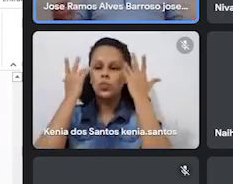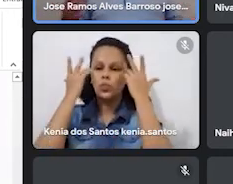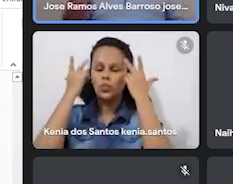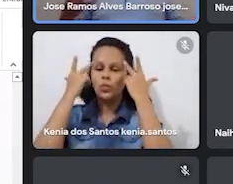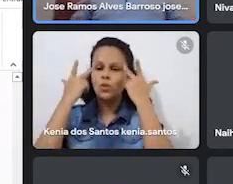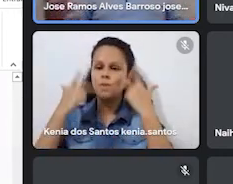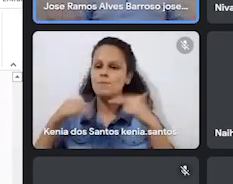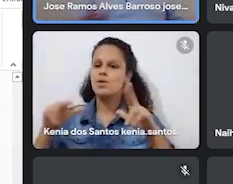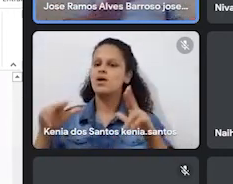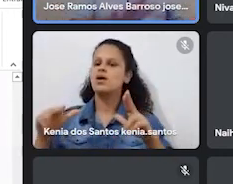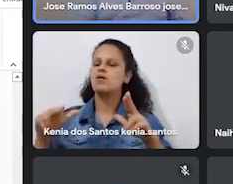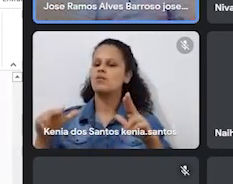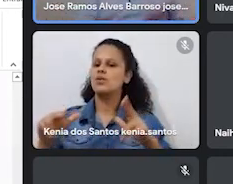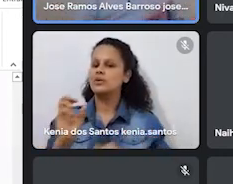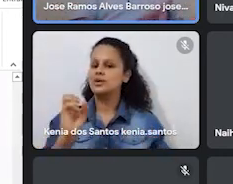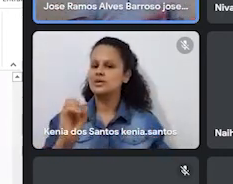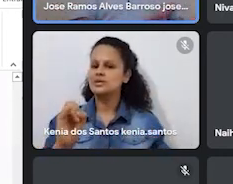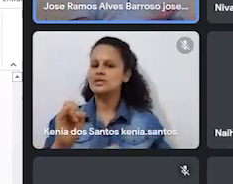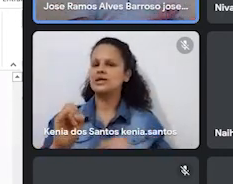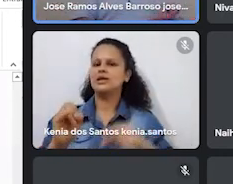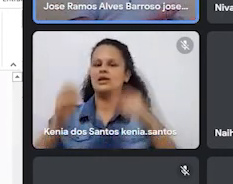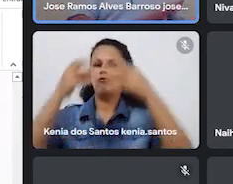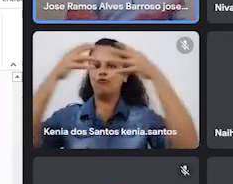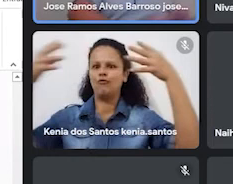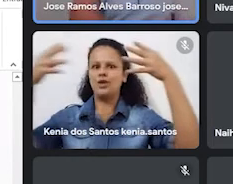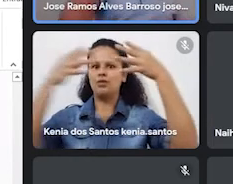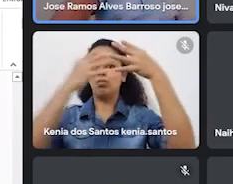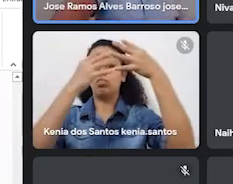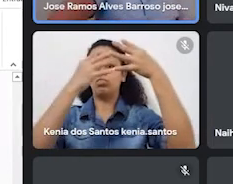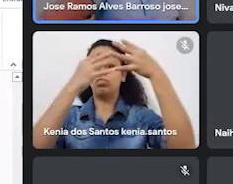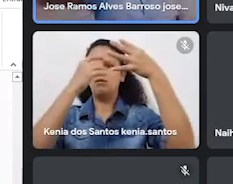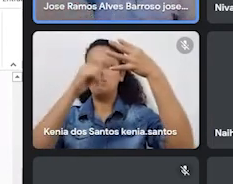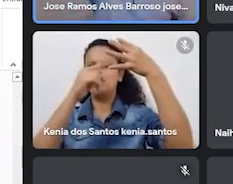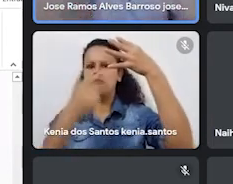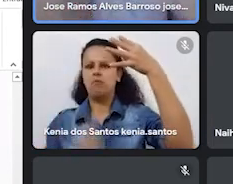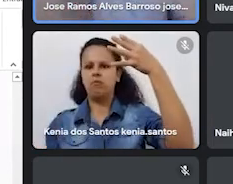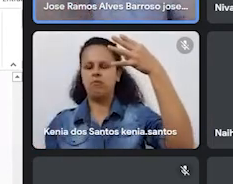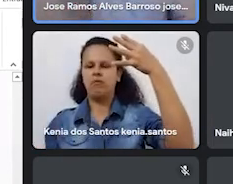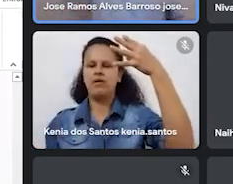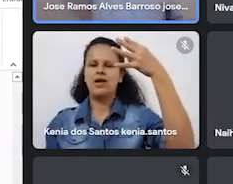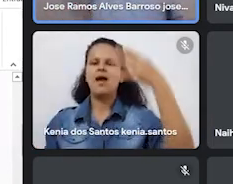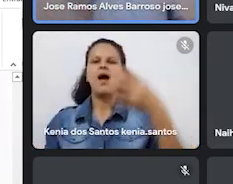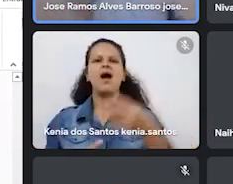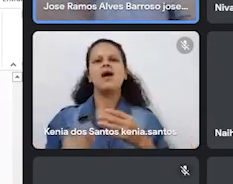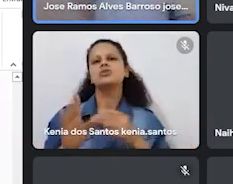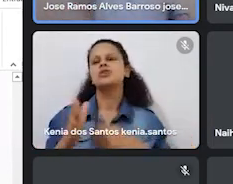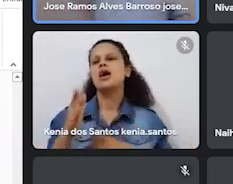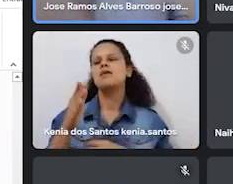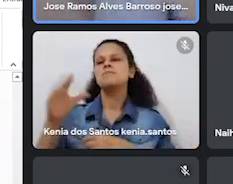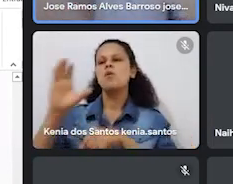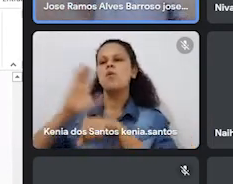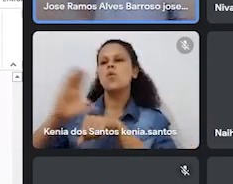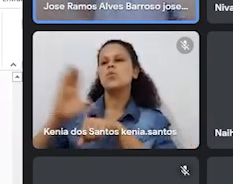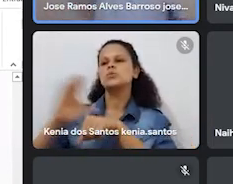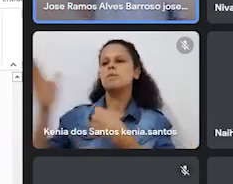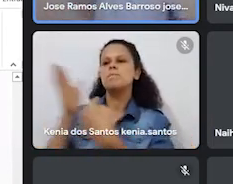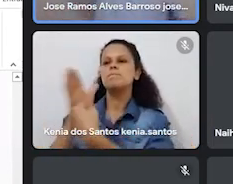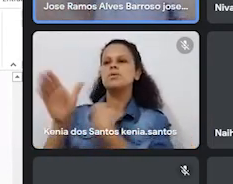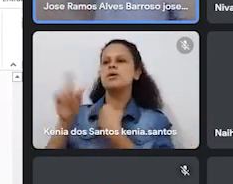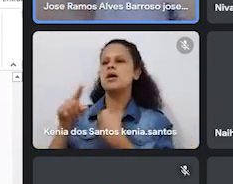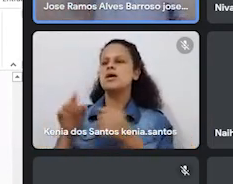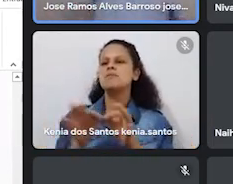O fio partido é outra coisa. Ah, Barroso me falou que é 1,38, que eu tenho que ficar da média